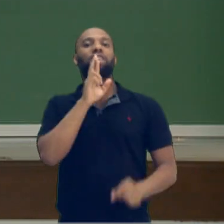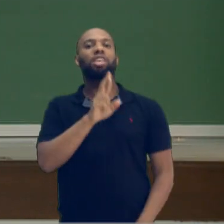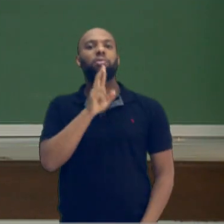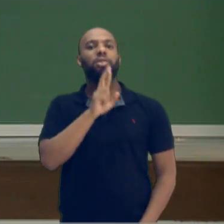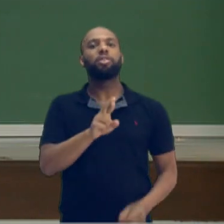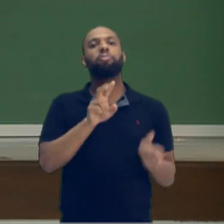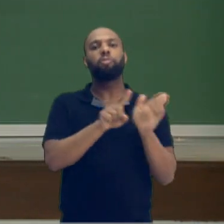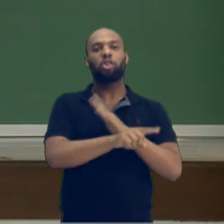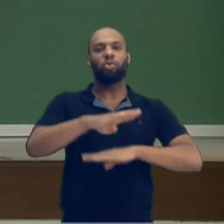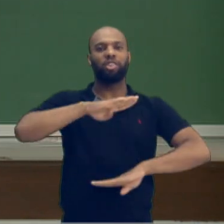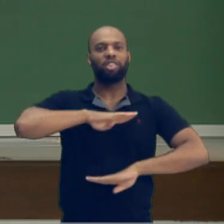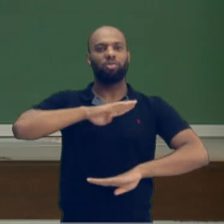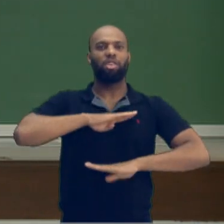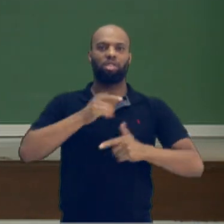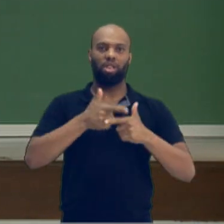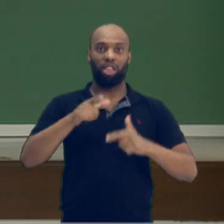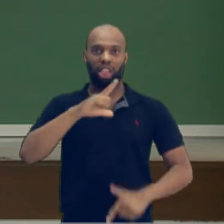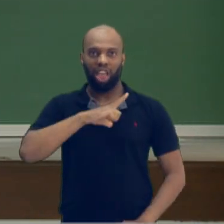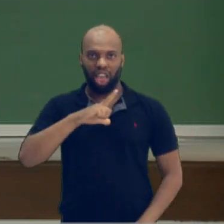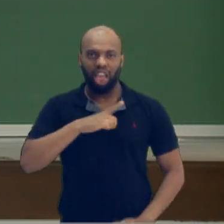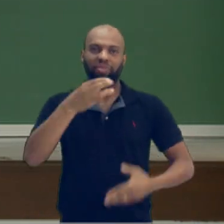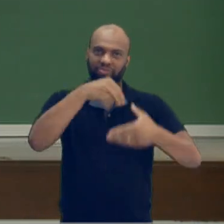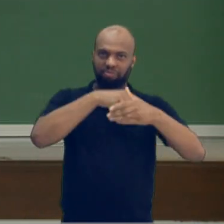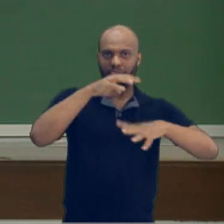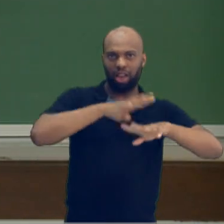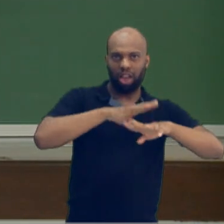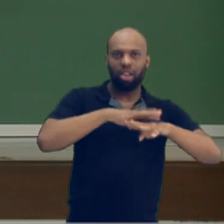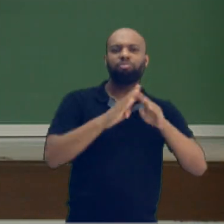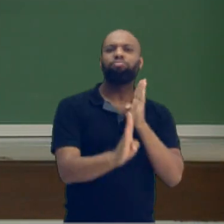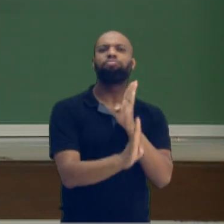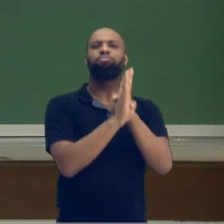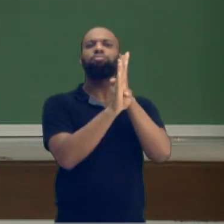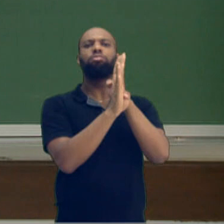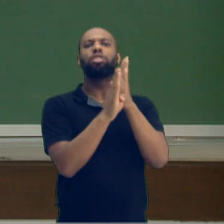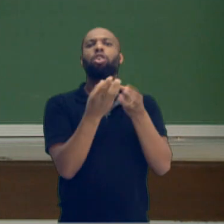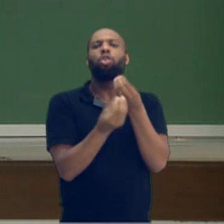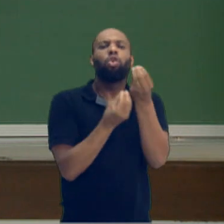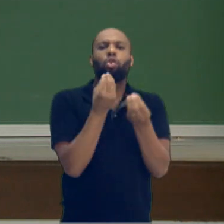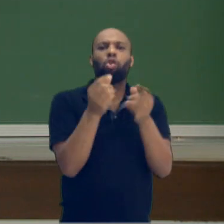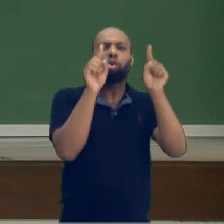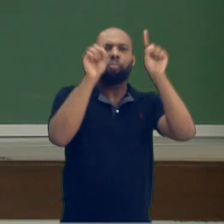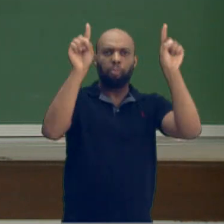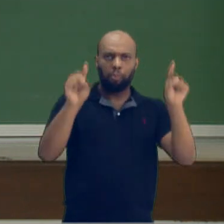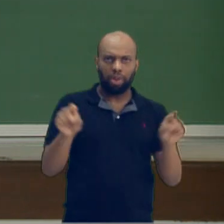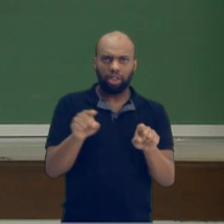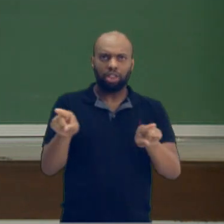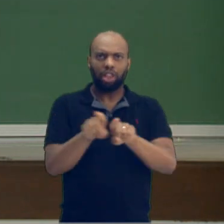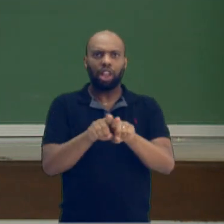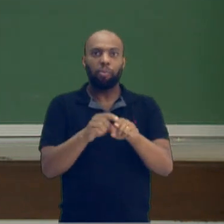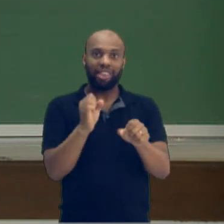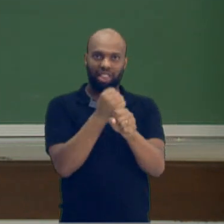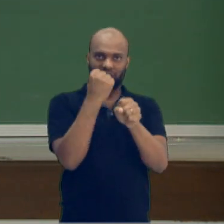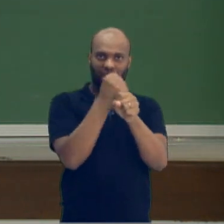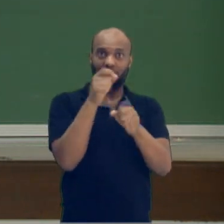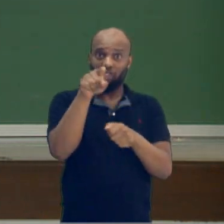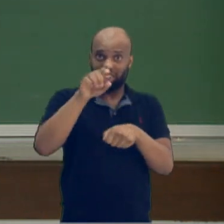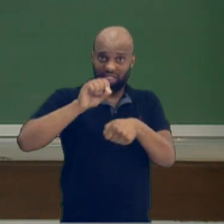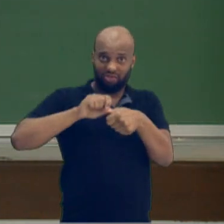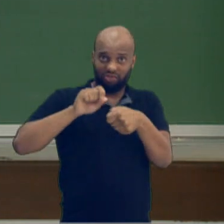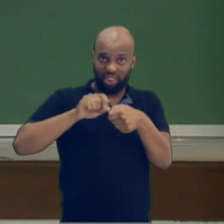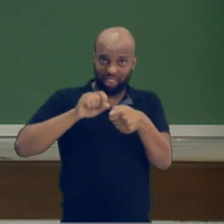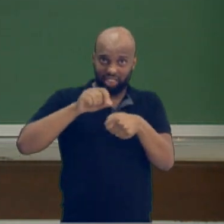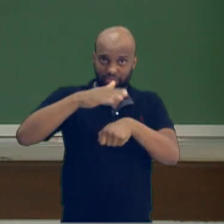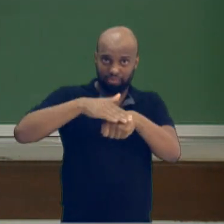as nossas situações e problemas, tá? De encontrar os elementos dentro de uma matriz, de começar a construir uma matriz. Então, a gente precisa